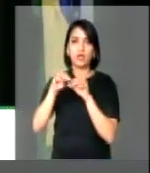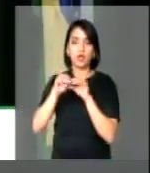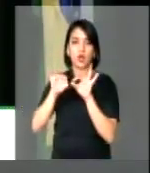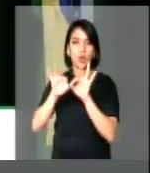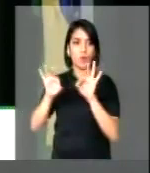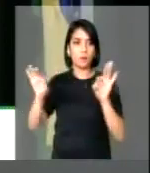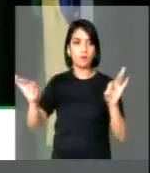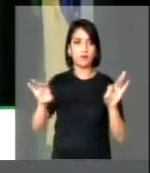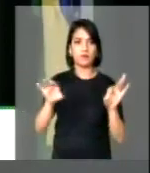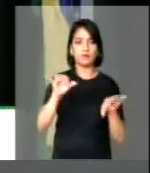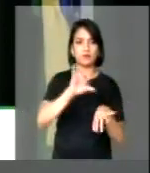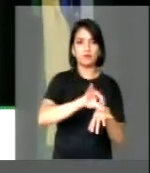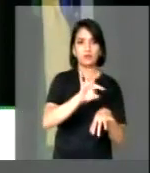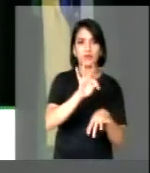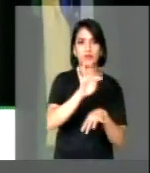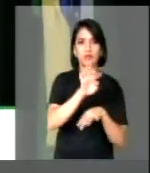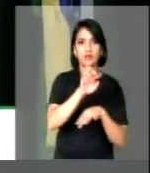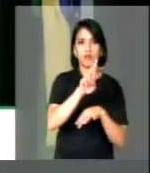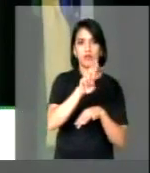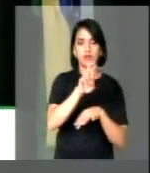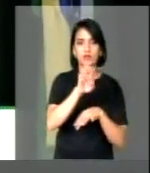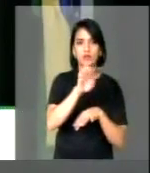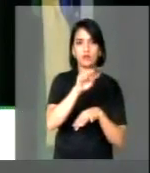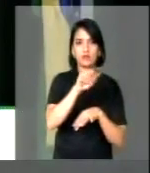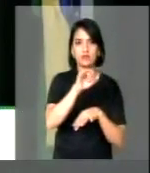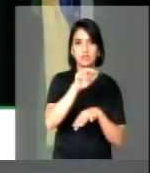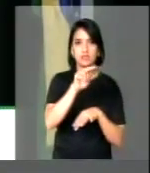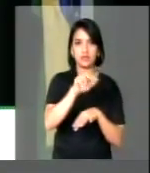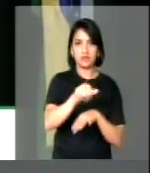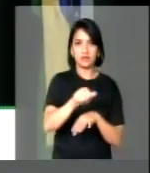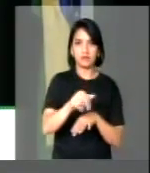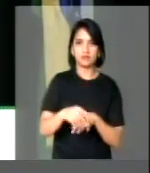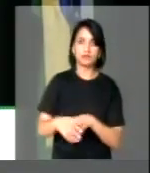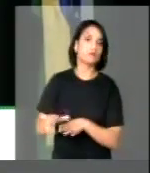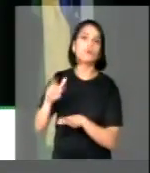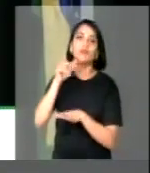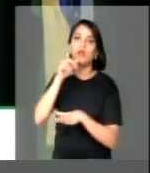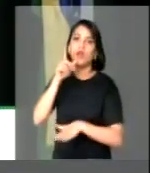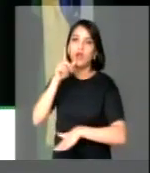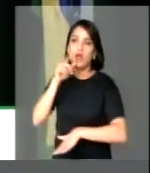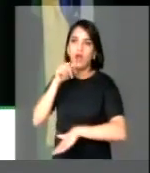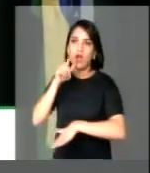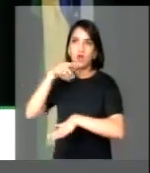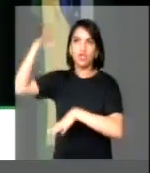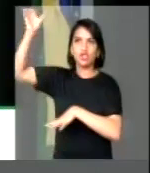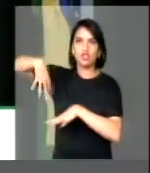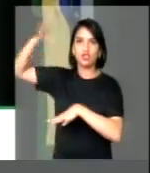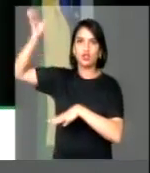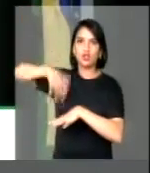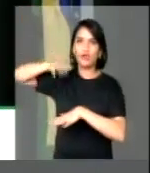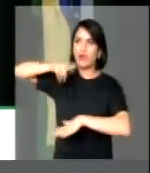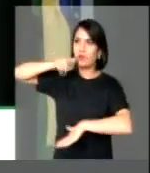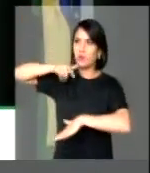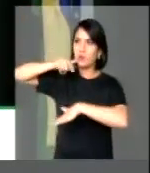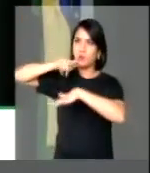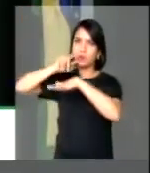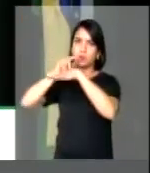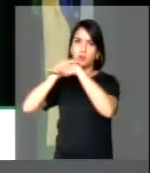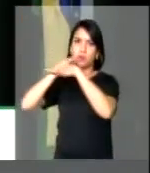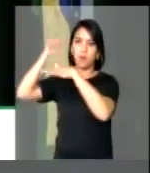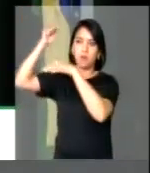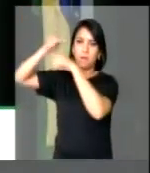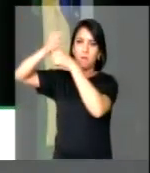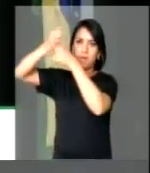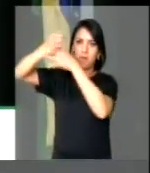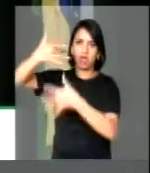rompeu após não suportar o grande volume de água provocado pelas intensas chuvas da região em